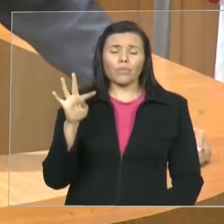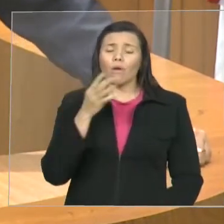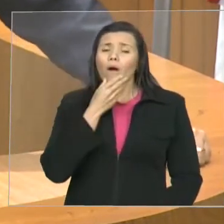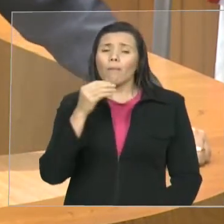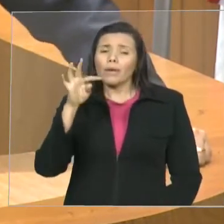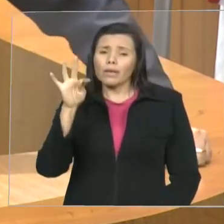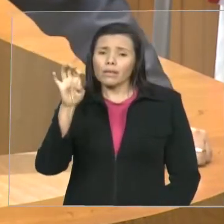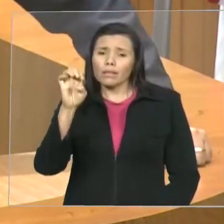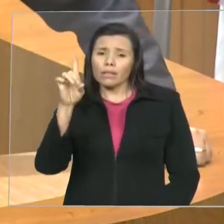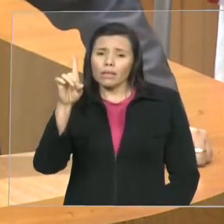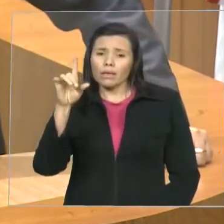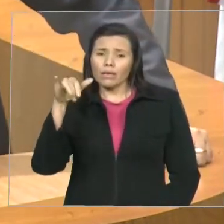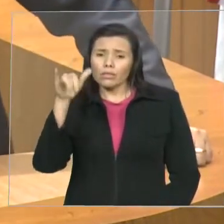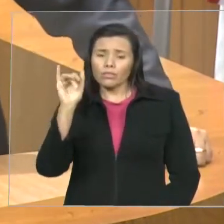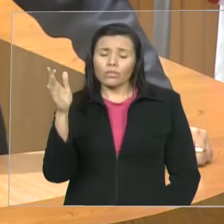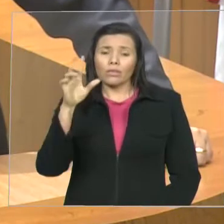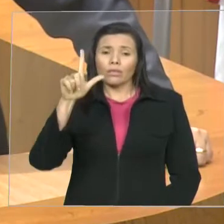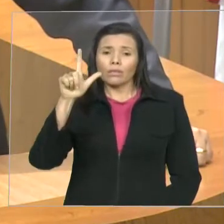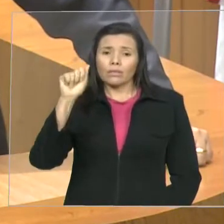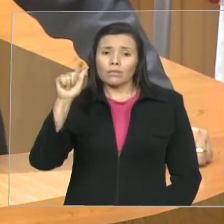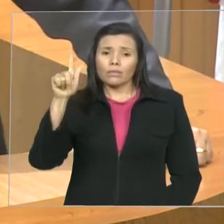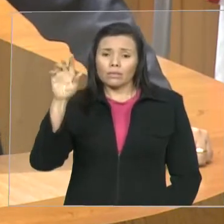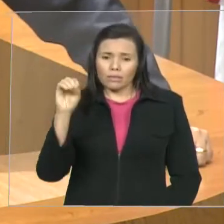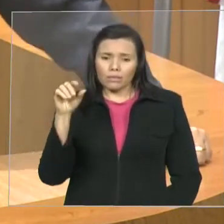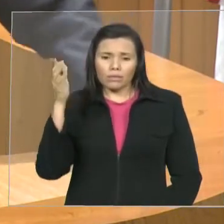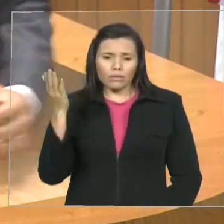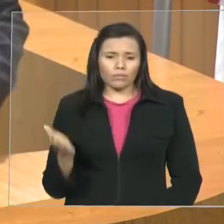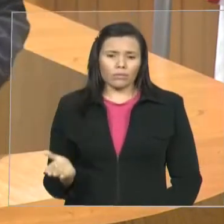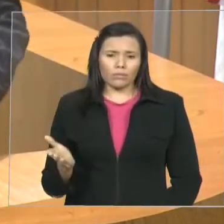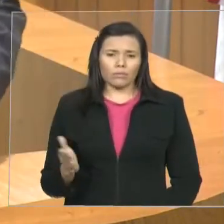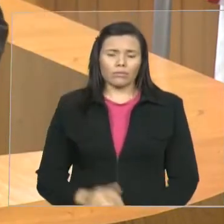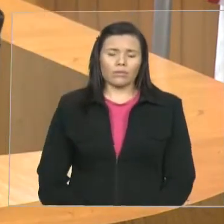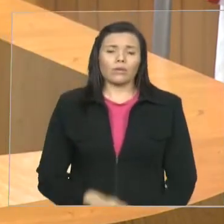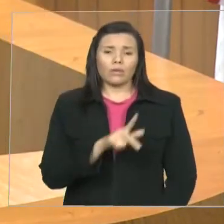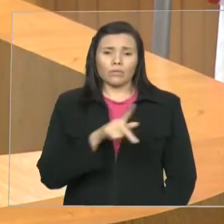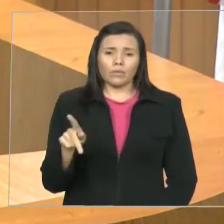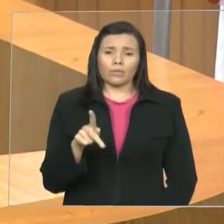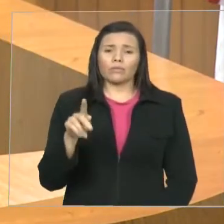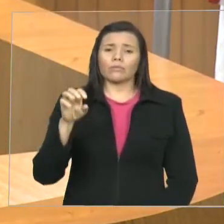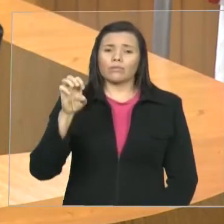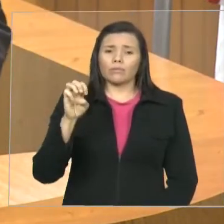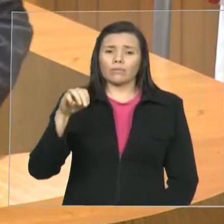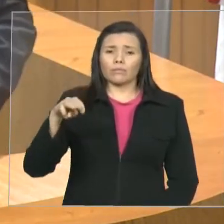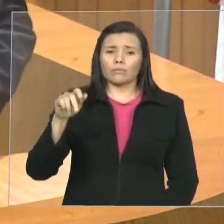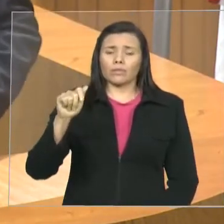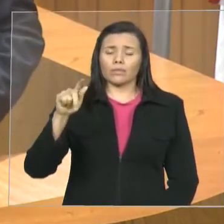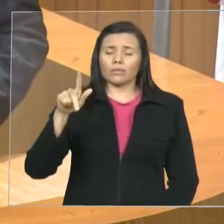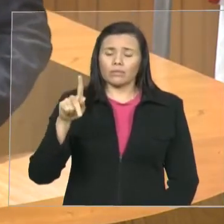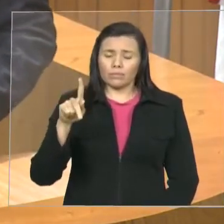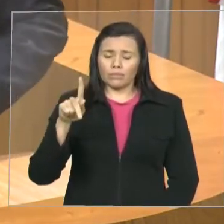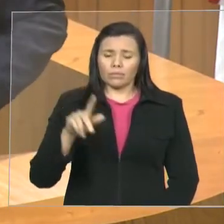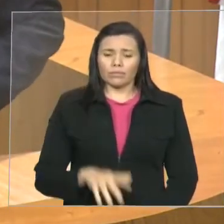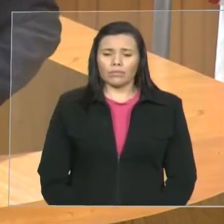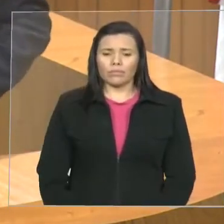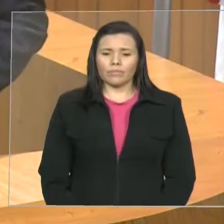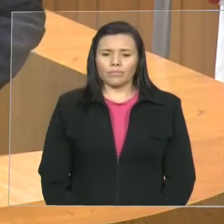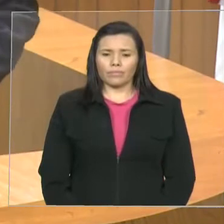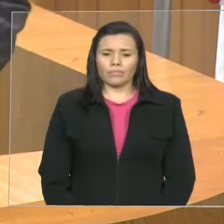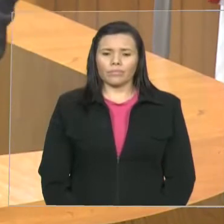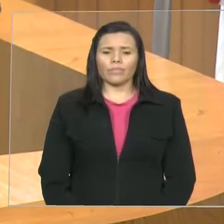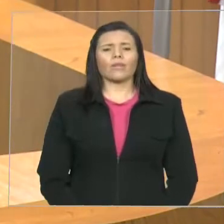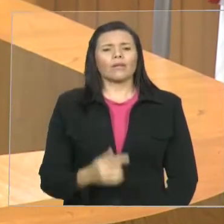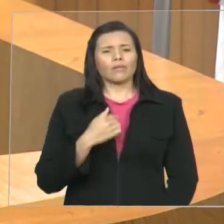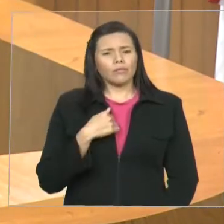mostrando a grandeza dessa ideia, mostrando a necessidade de buscarmos uma parceria com a